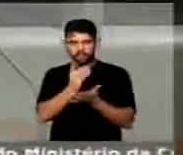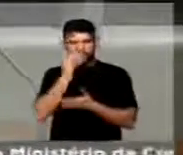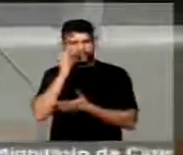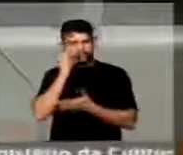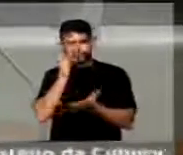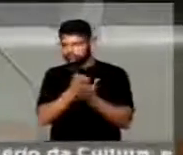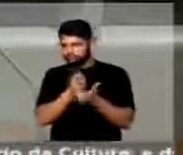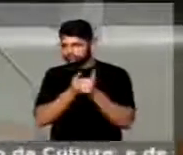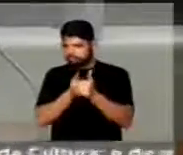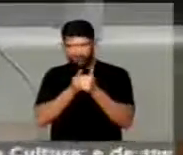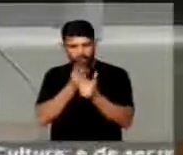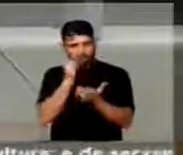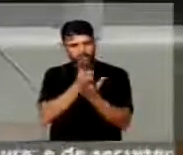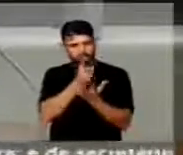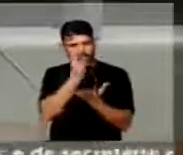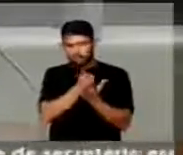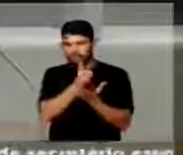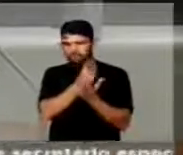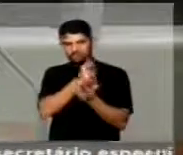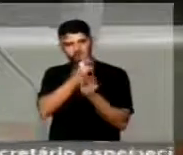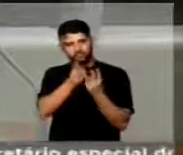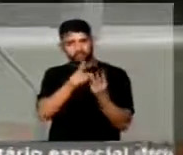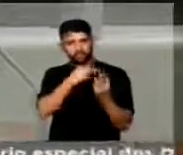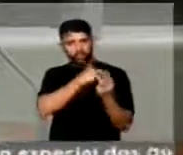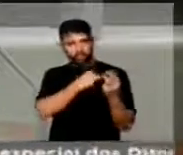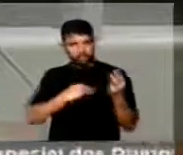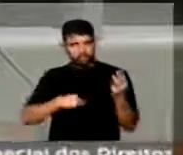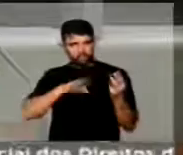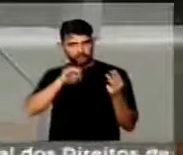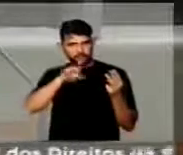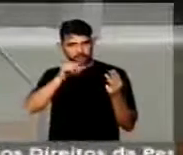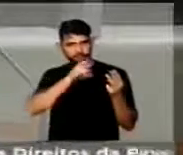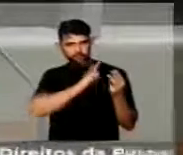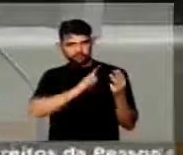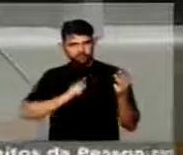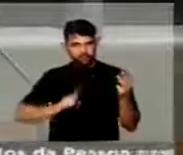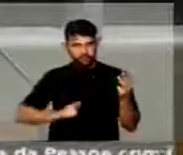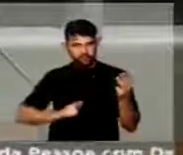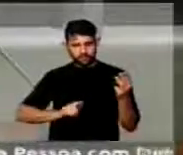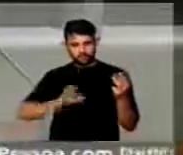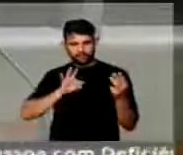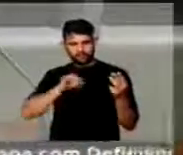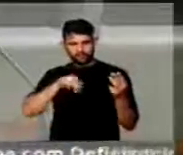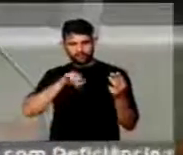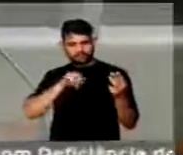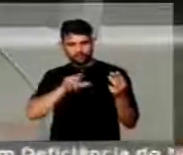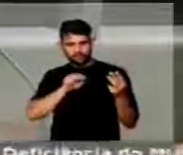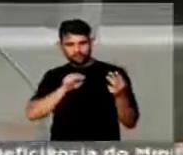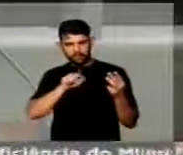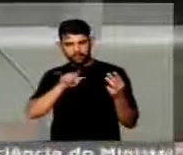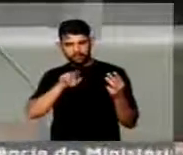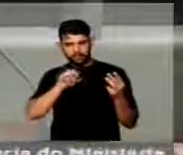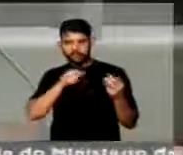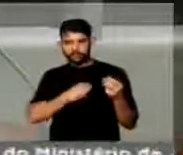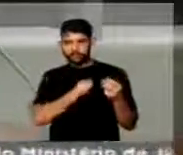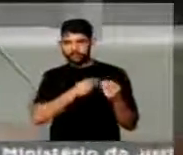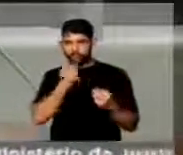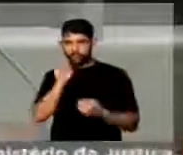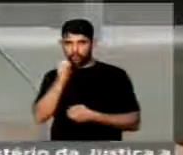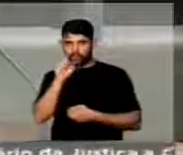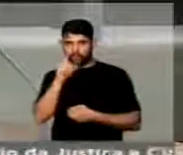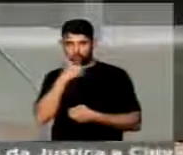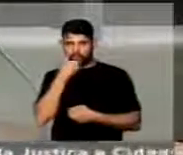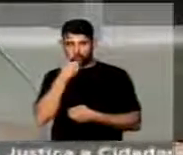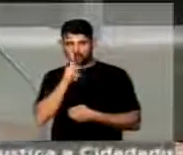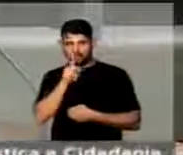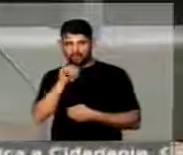Dilma seguiu. O ministro da Fazenda do governo, Fernando Henrique, ficou 8 anos,